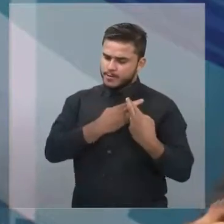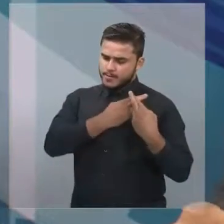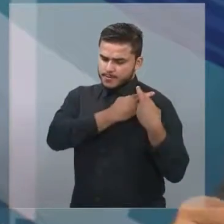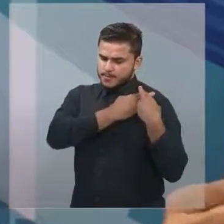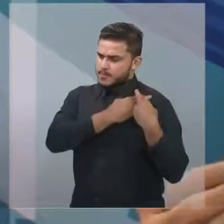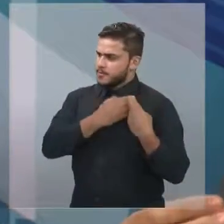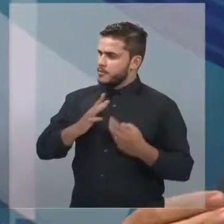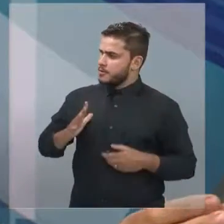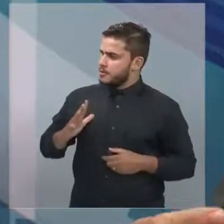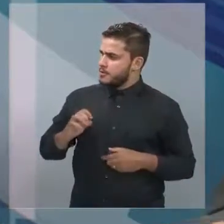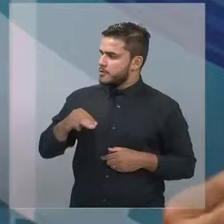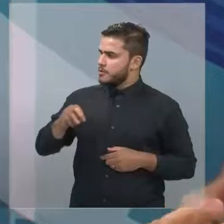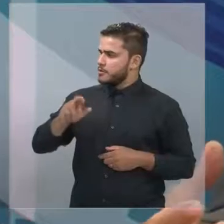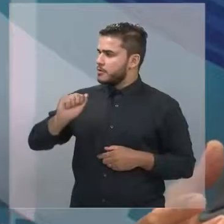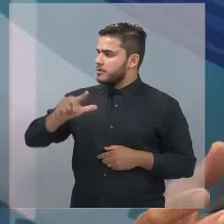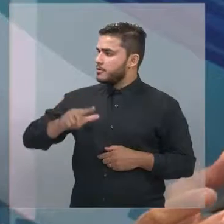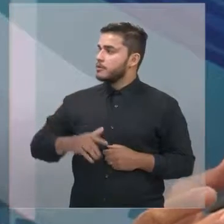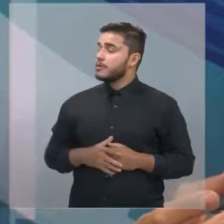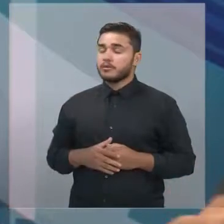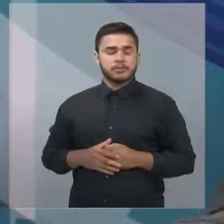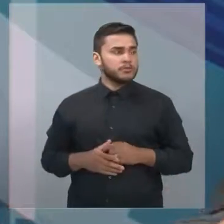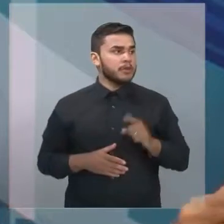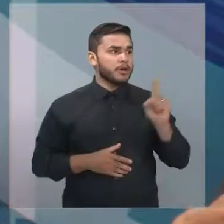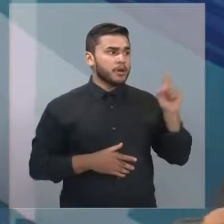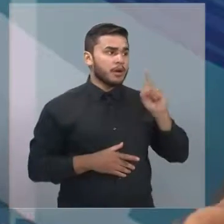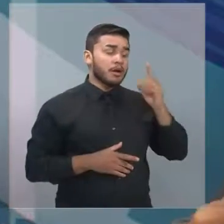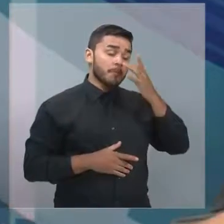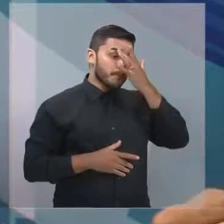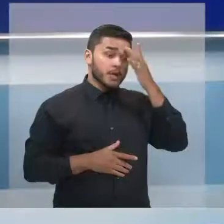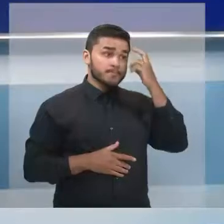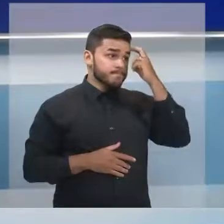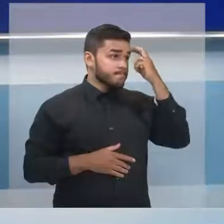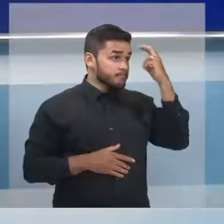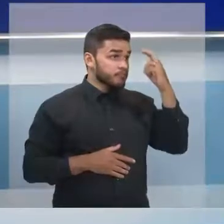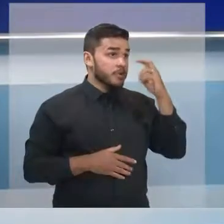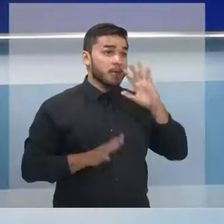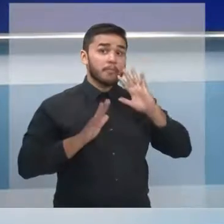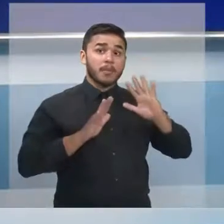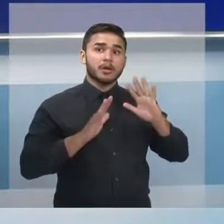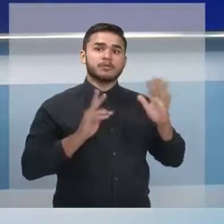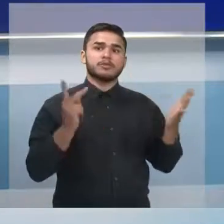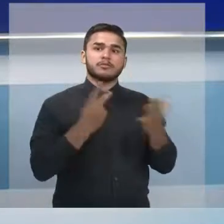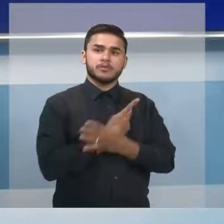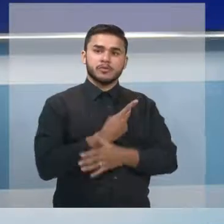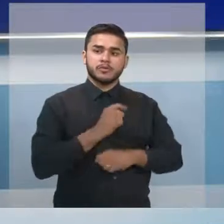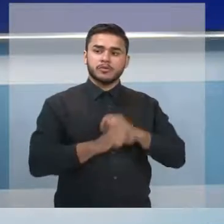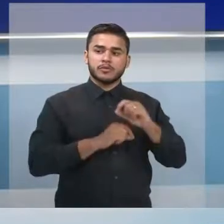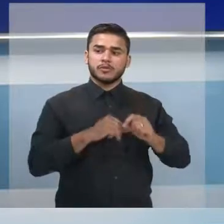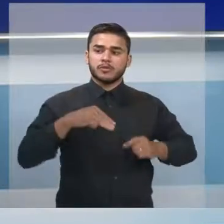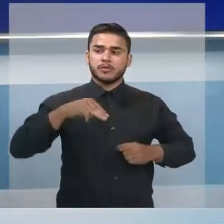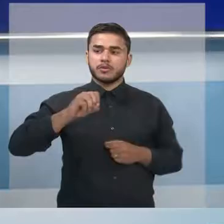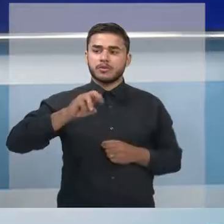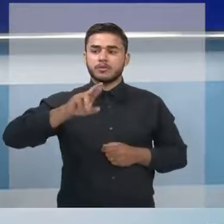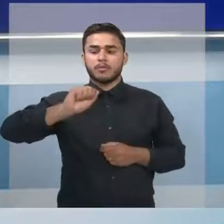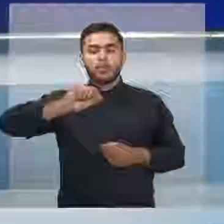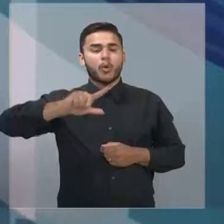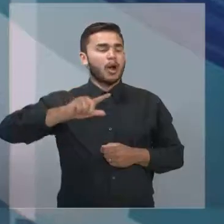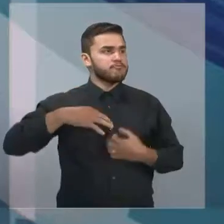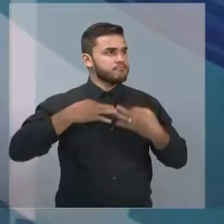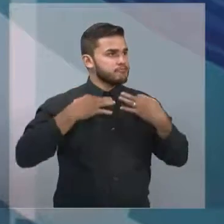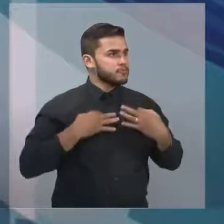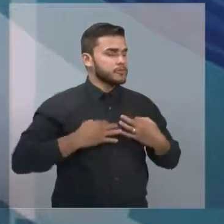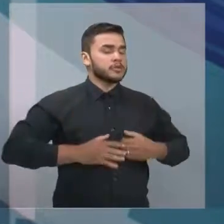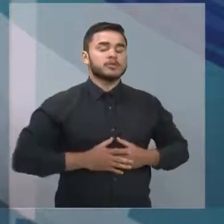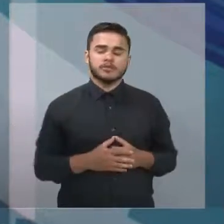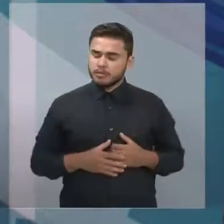Você tem pessoas muito cultas e completamente mau caráter. Mas são exceções. Não